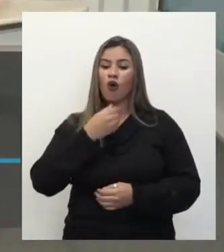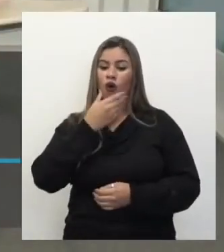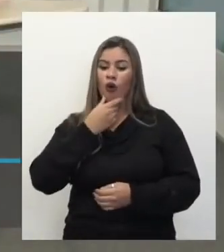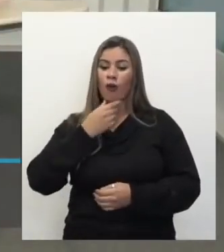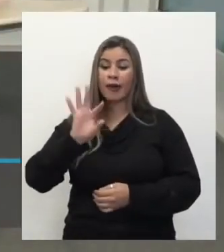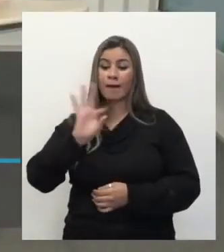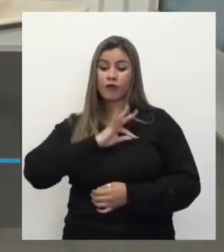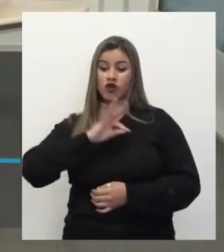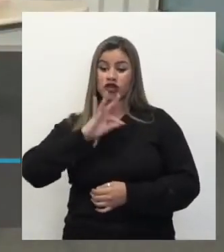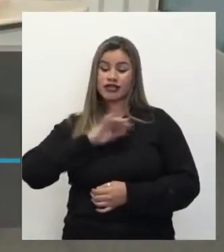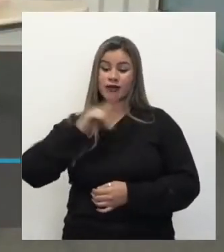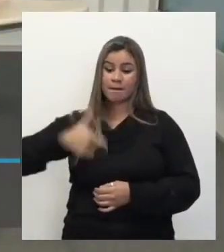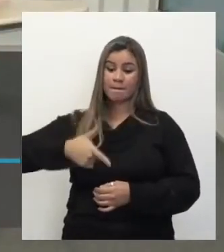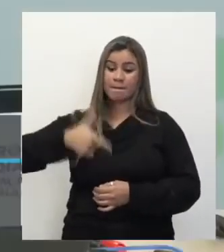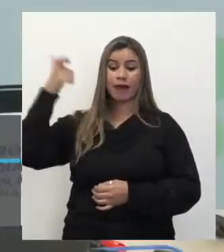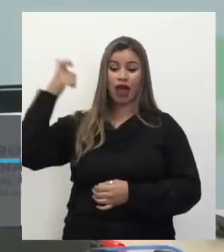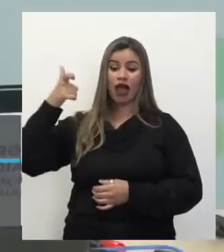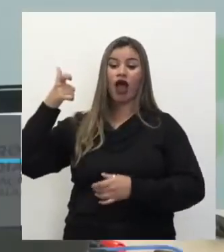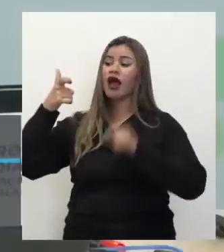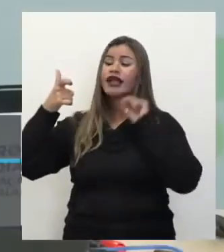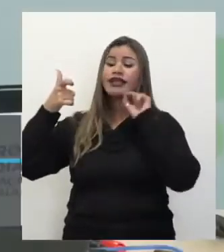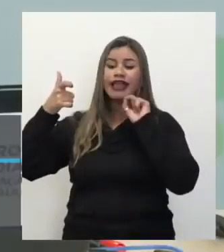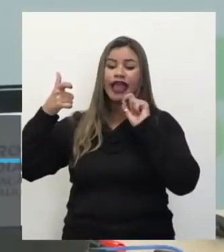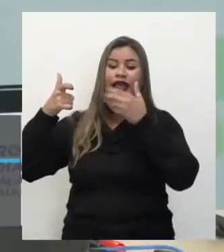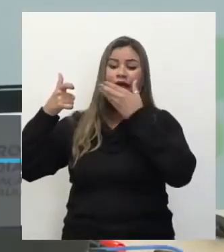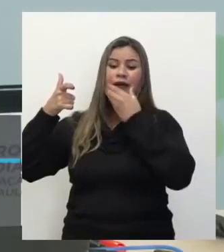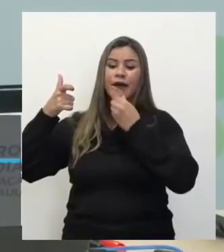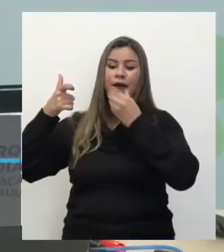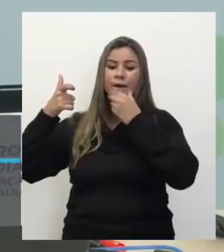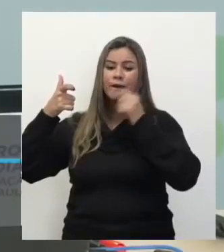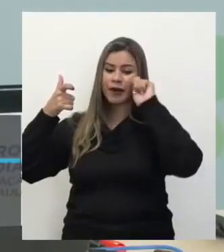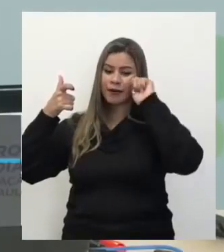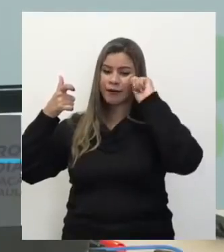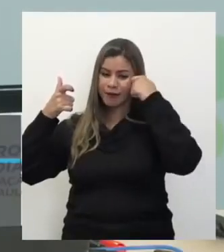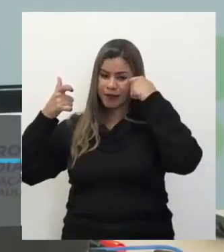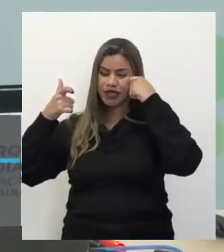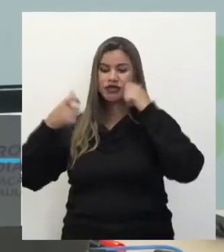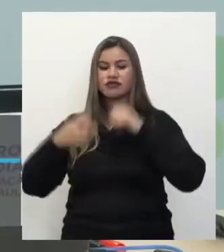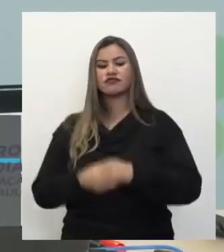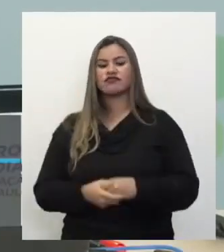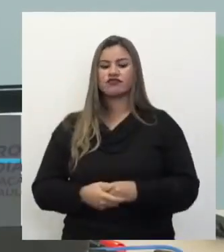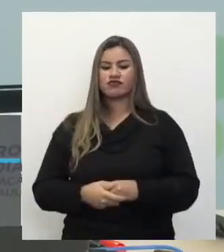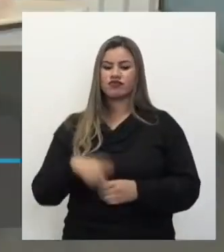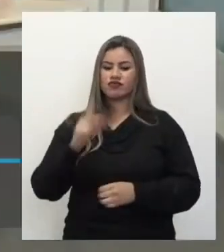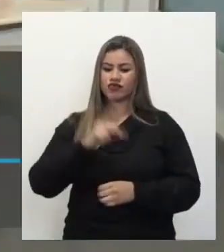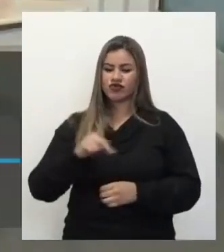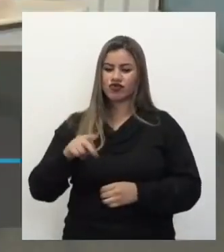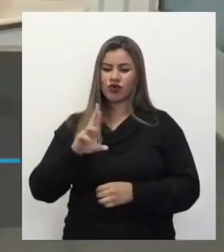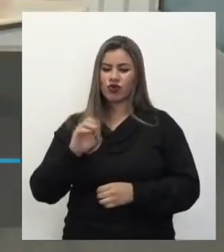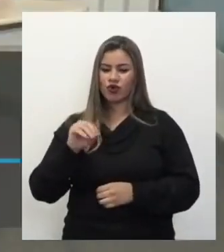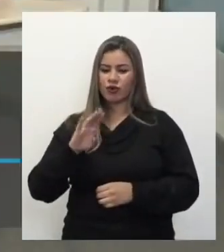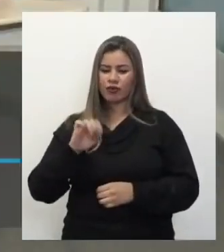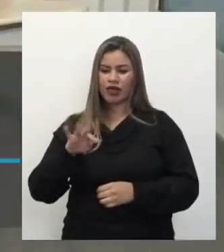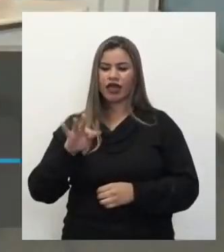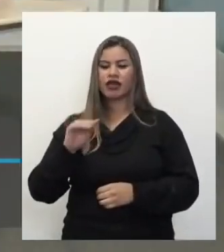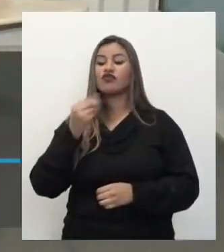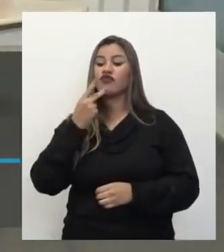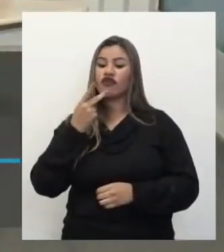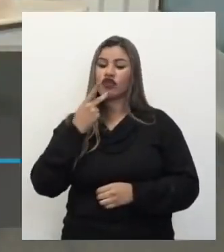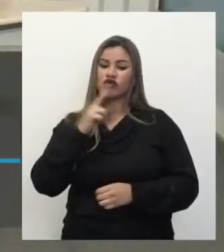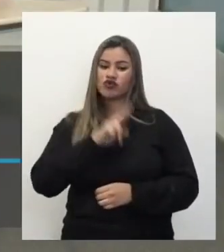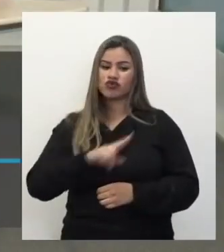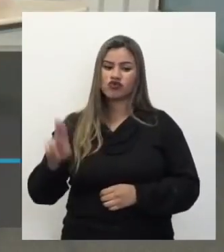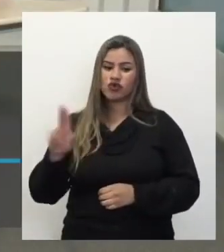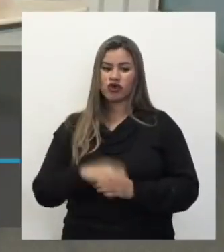Isso, a Cecília. Sofia Rodrigues também falou que era o George Floyd, o professor Roberto. O Jonatas também. O Jonatas, assassinato de um jovem negro, início